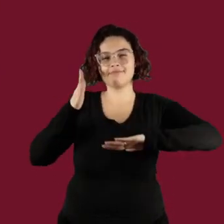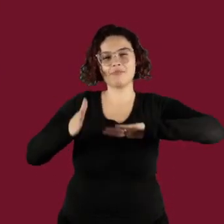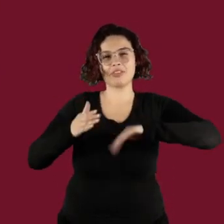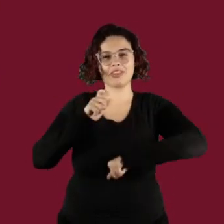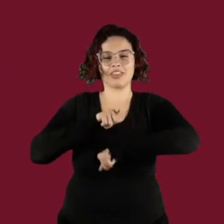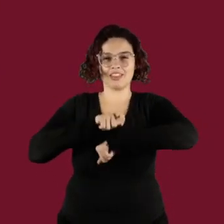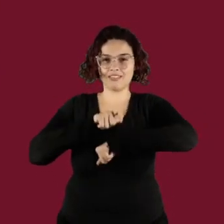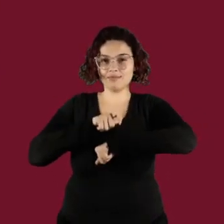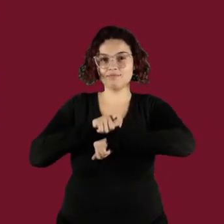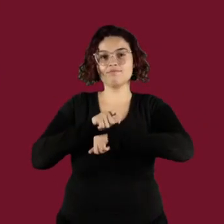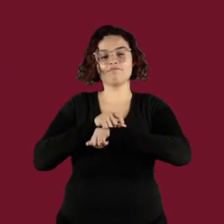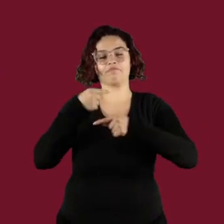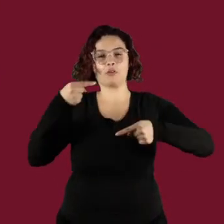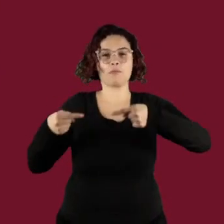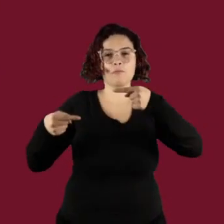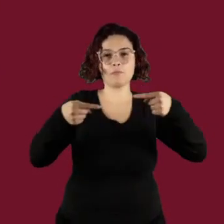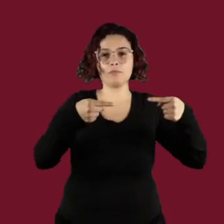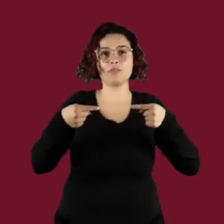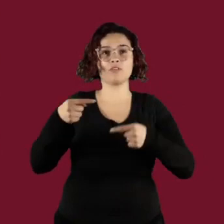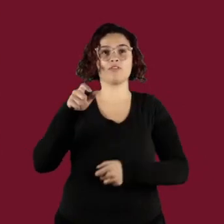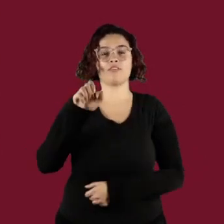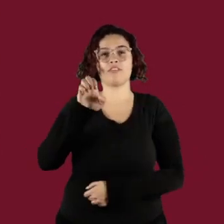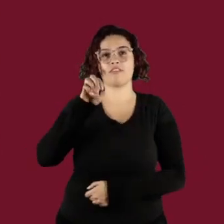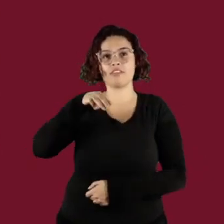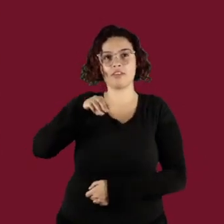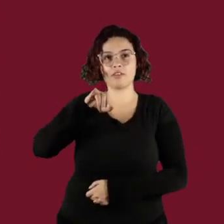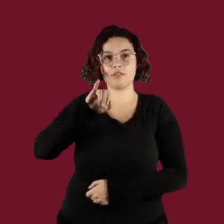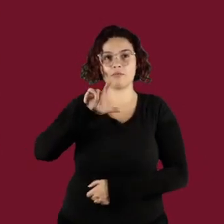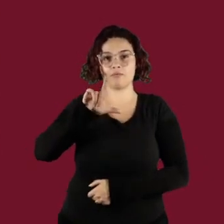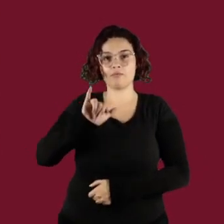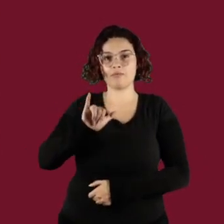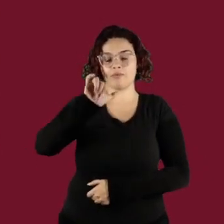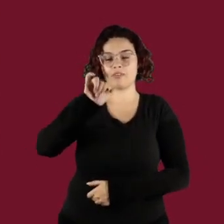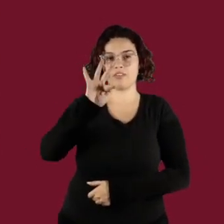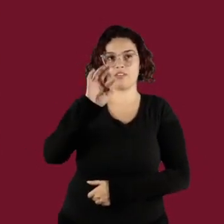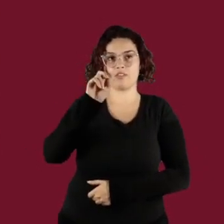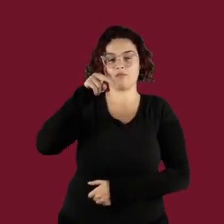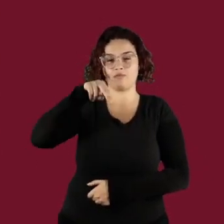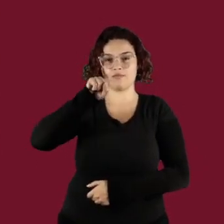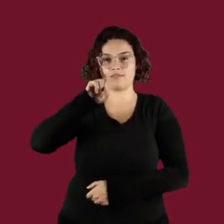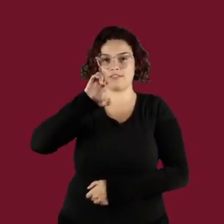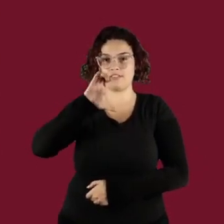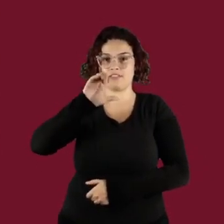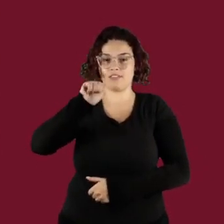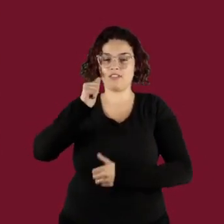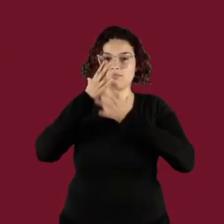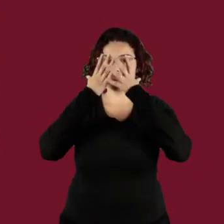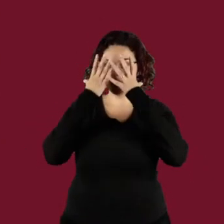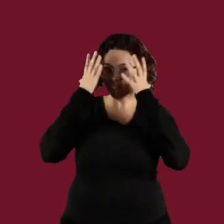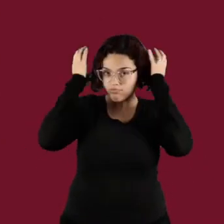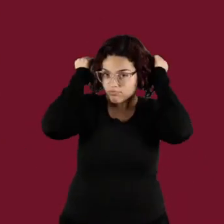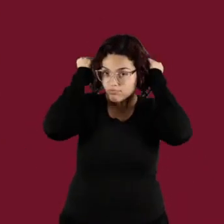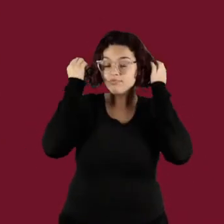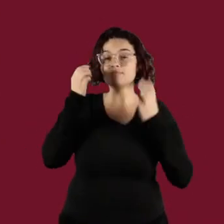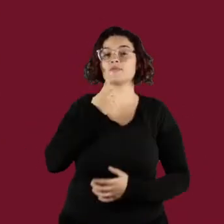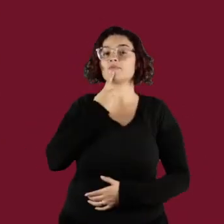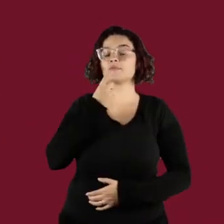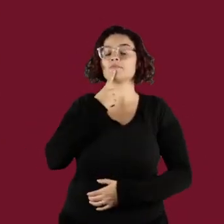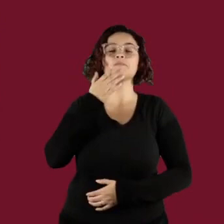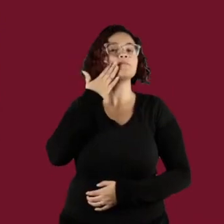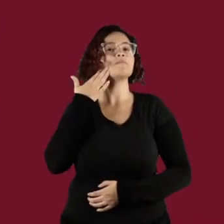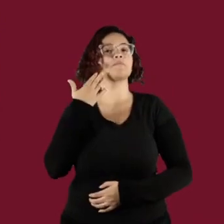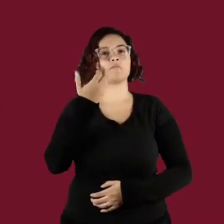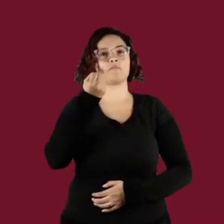Fonseca, sou uma mulher branca, tenho os cabelos ruivos, estão presos num rabo de cavalo, tenho uma